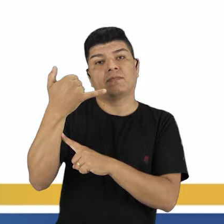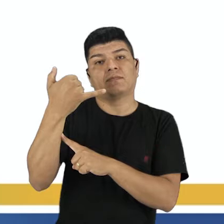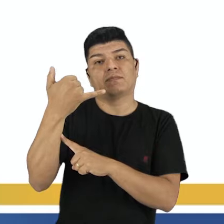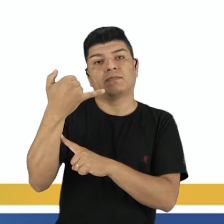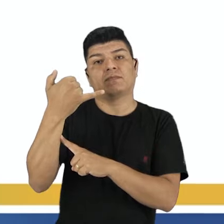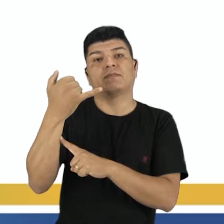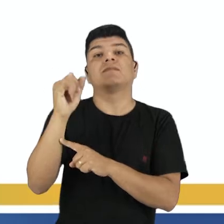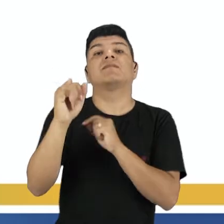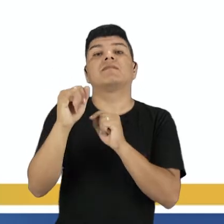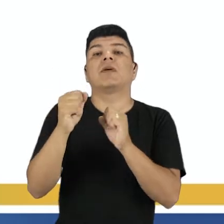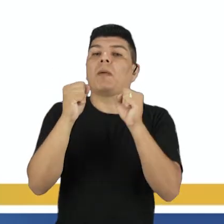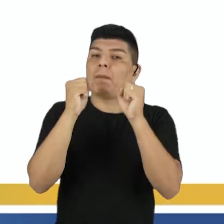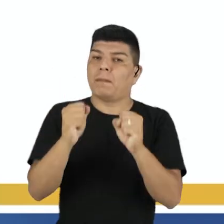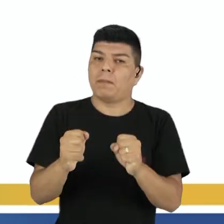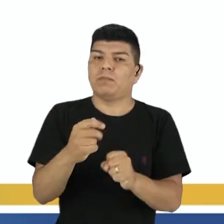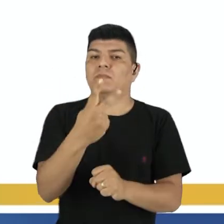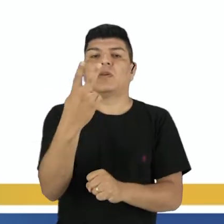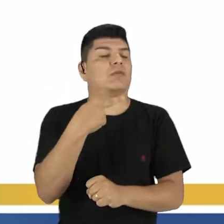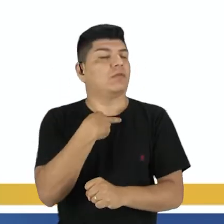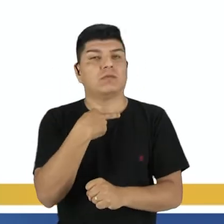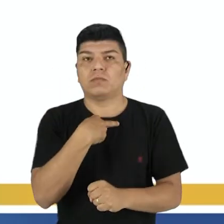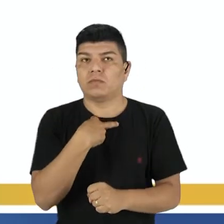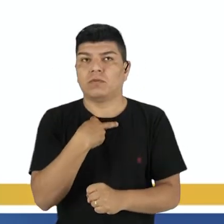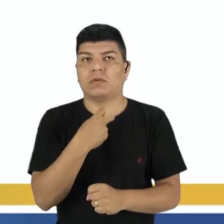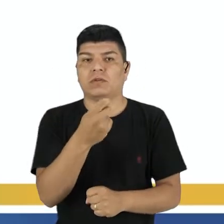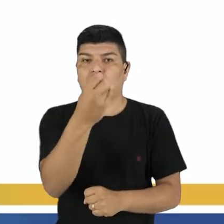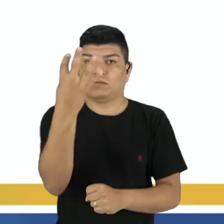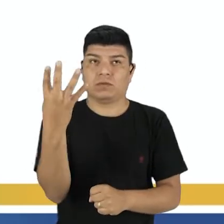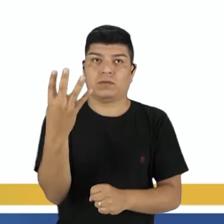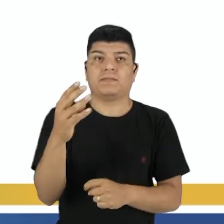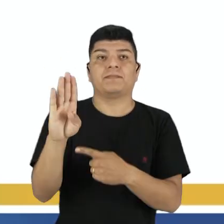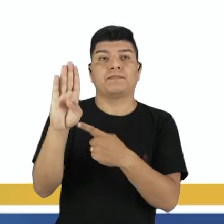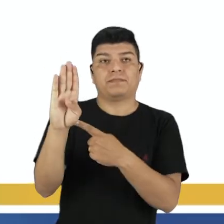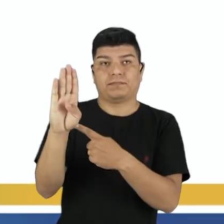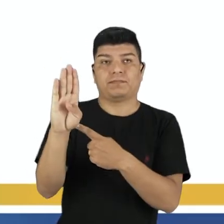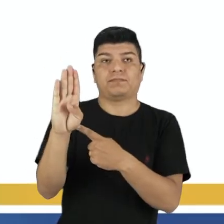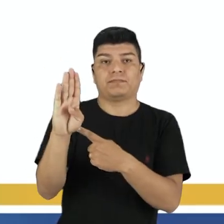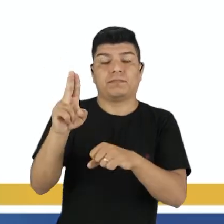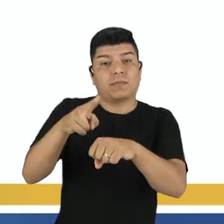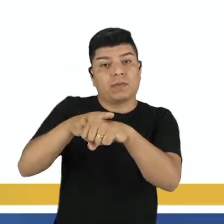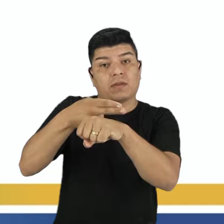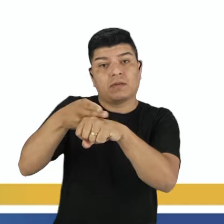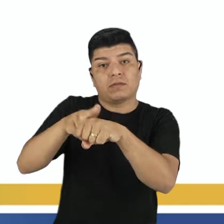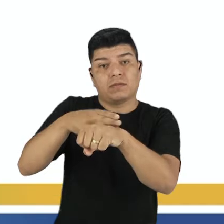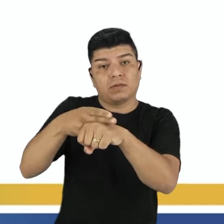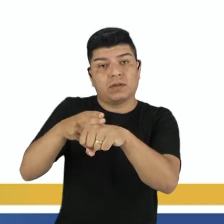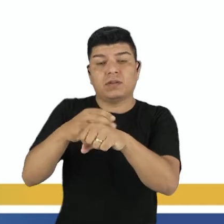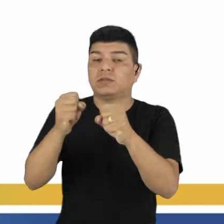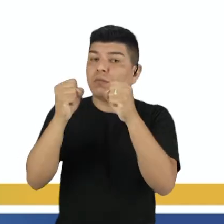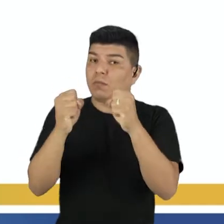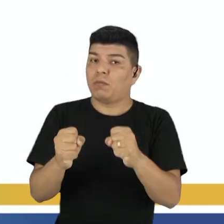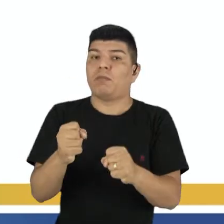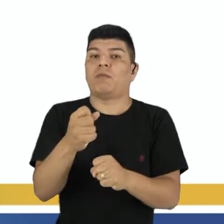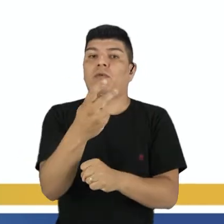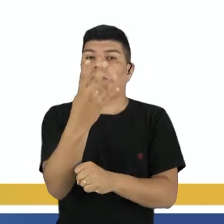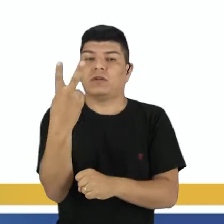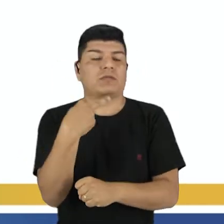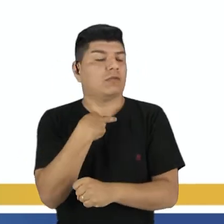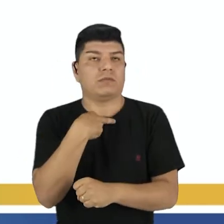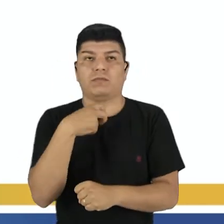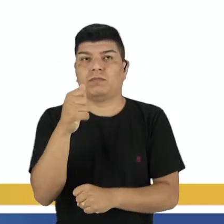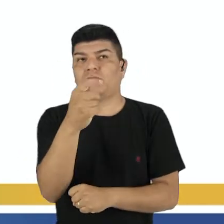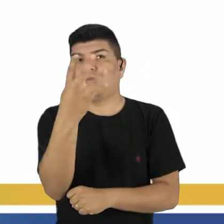é um substantivo contável ou incontável, hein? Na letra B, chocolate, chocolate, substantivo contável